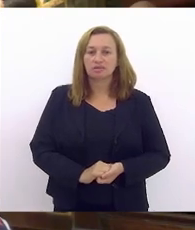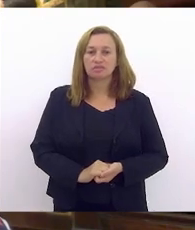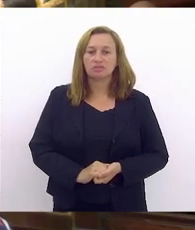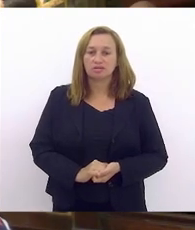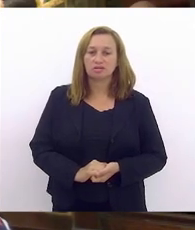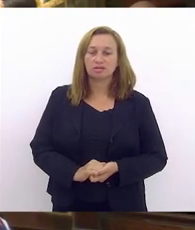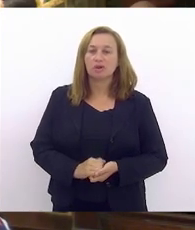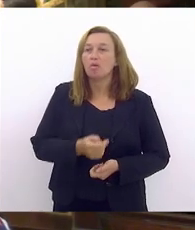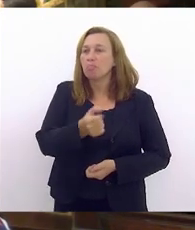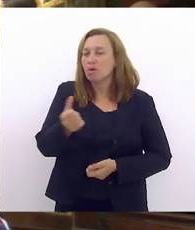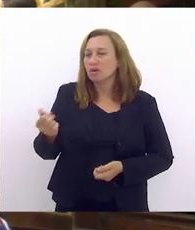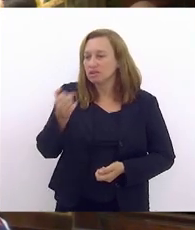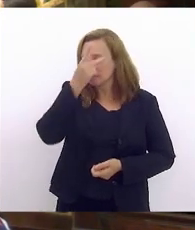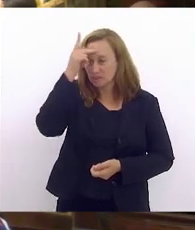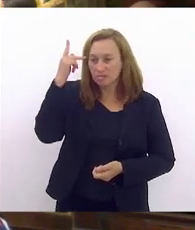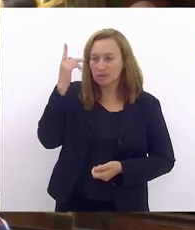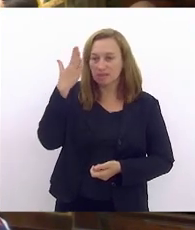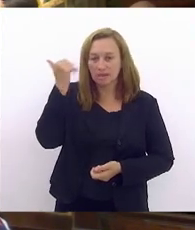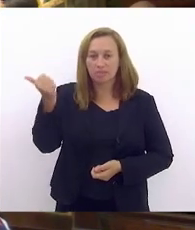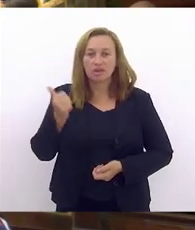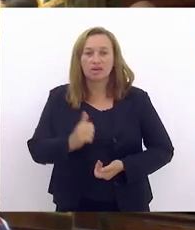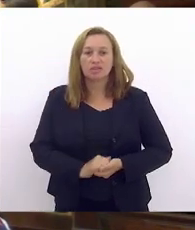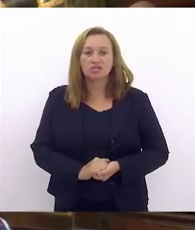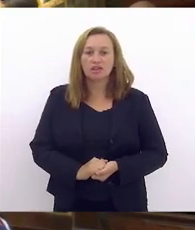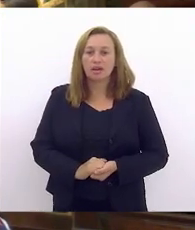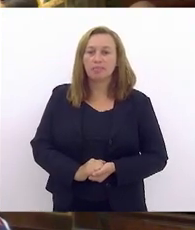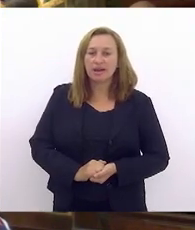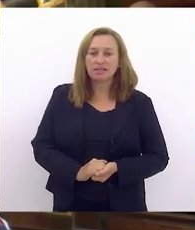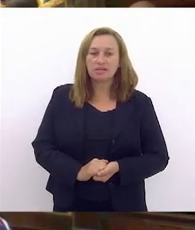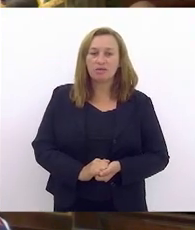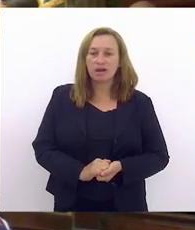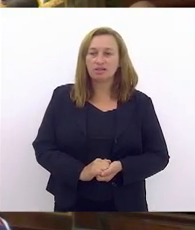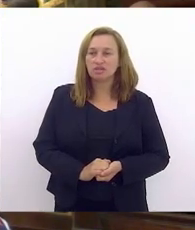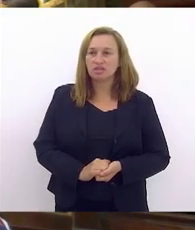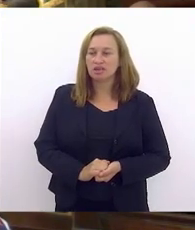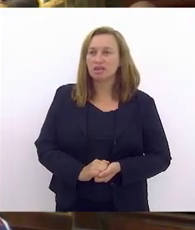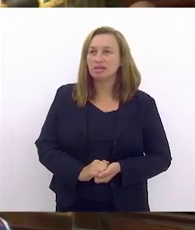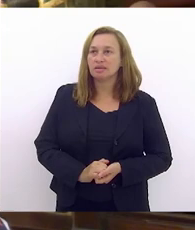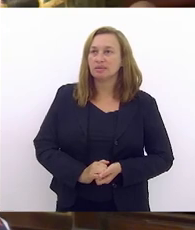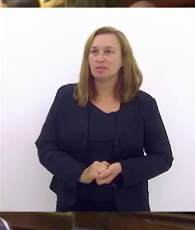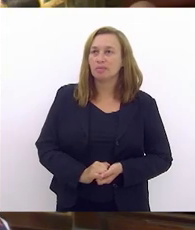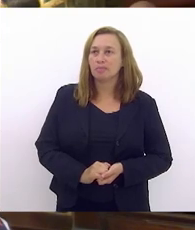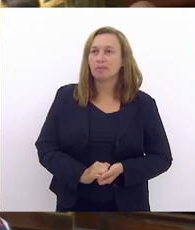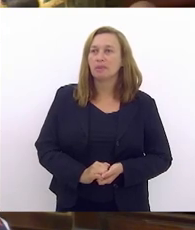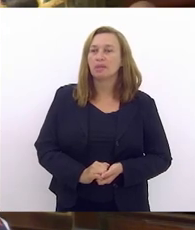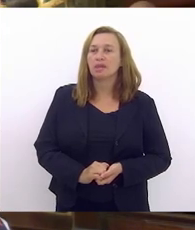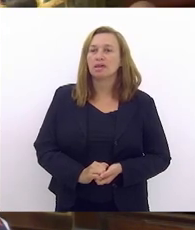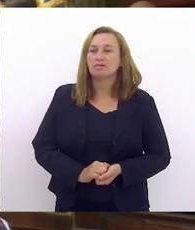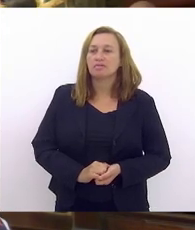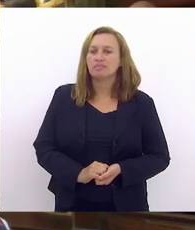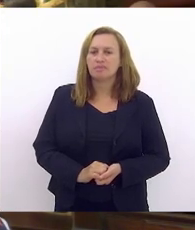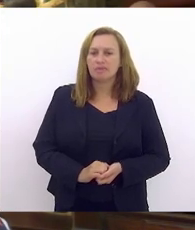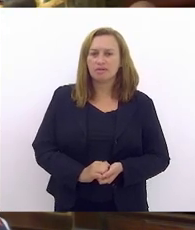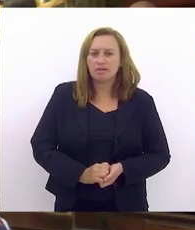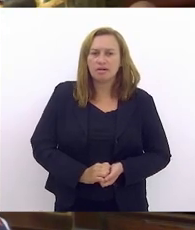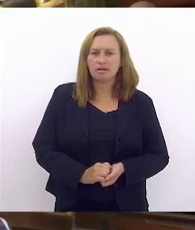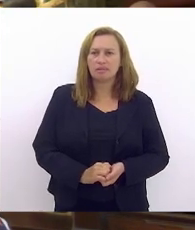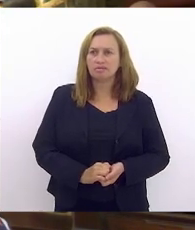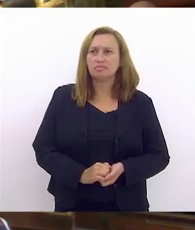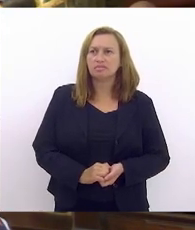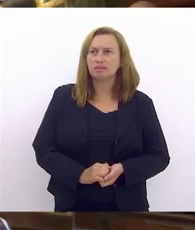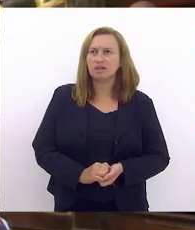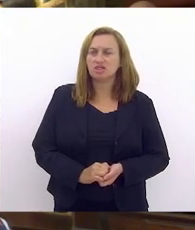Poucas pessoas sabem, mas da época que eu fui presidente do Império Serrano, também participei